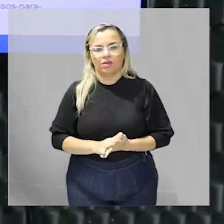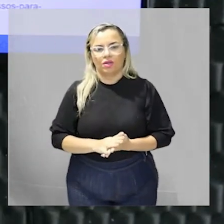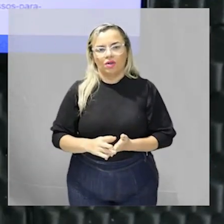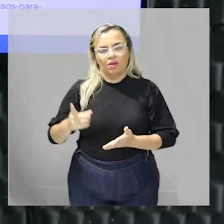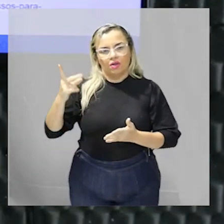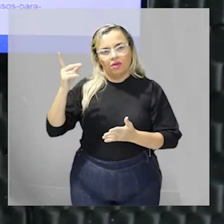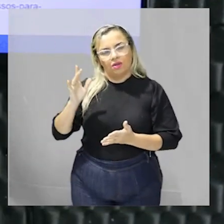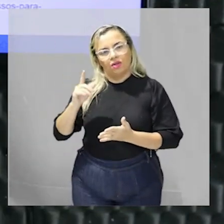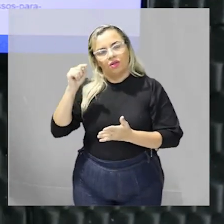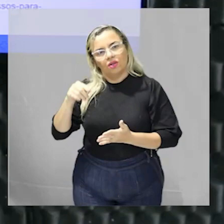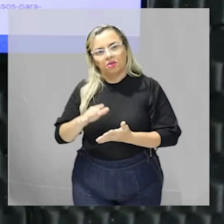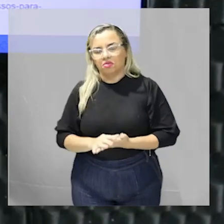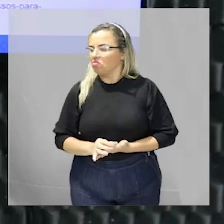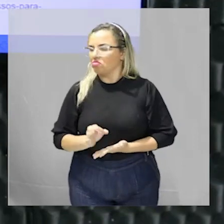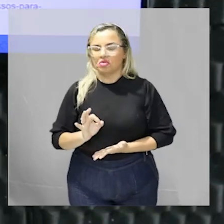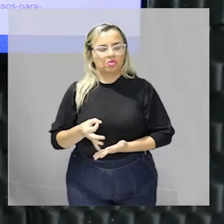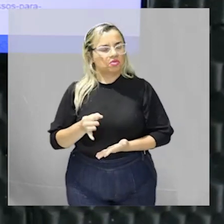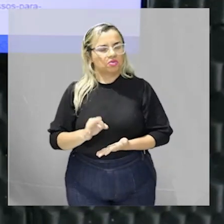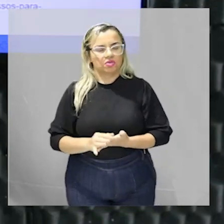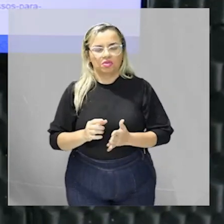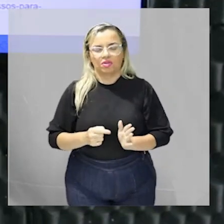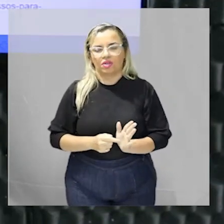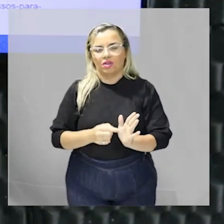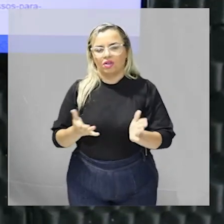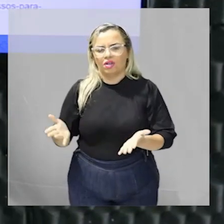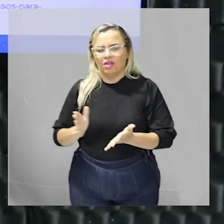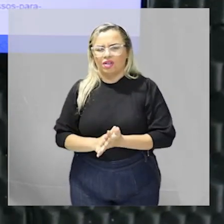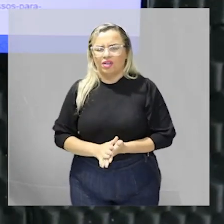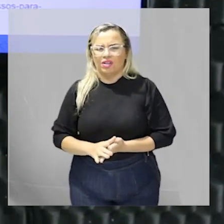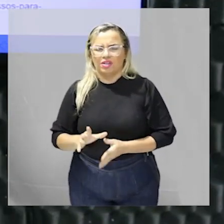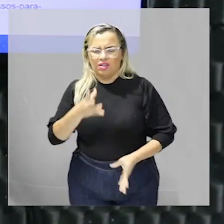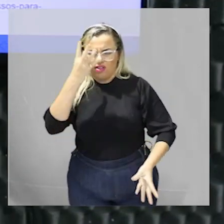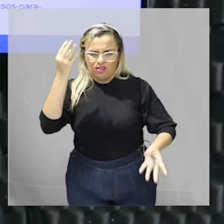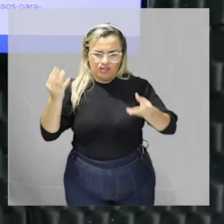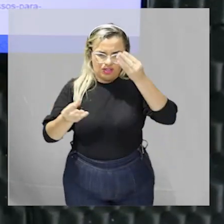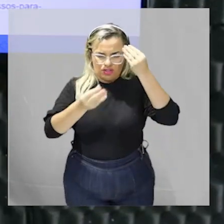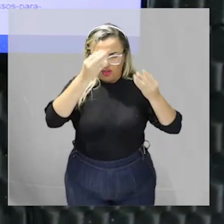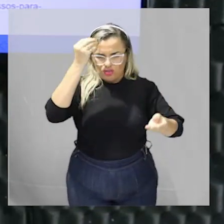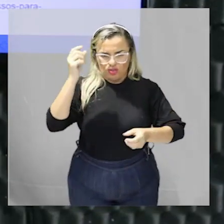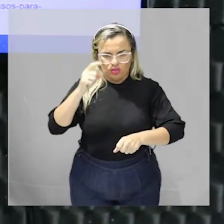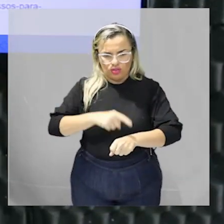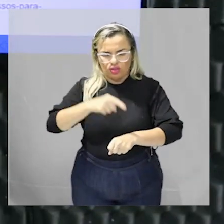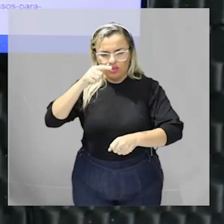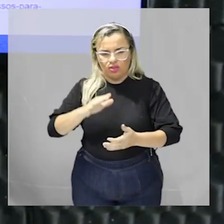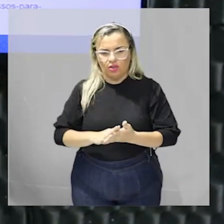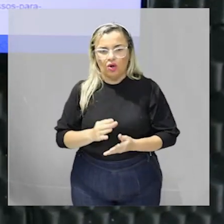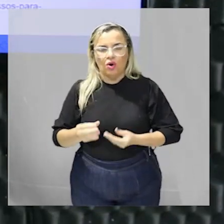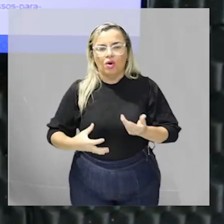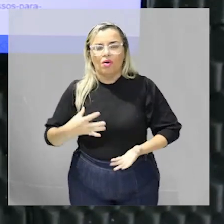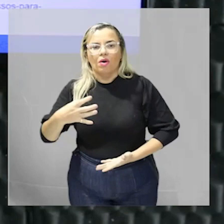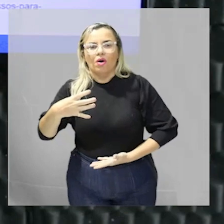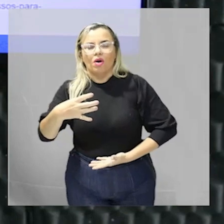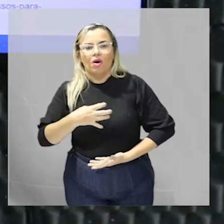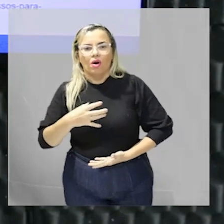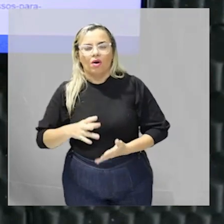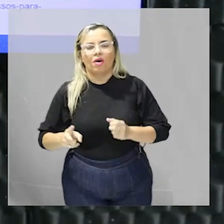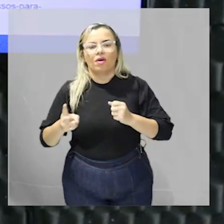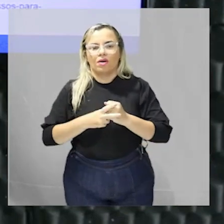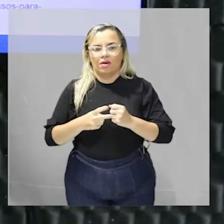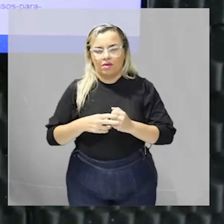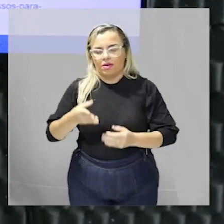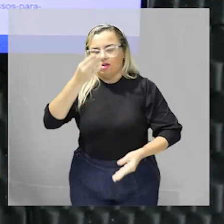indicativo. A professora tem que decorar todos os tempos e modos verbais. Precisa compreender, precisa